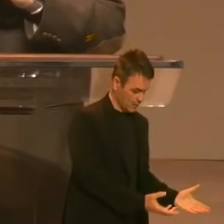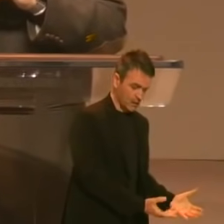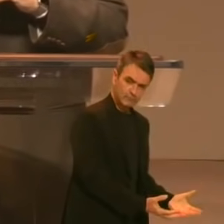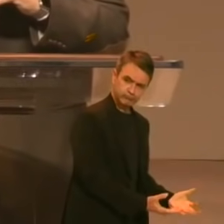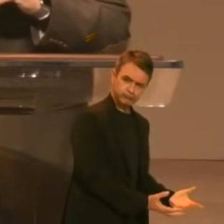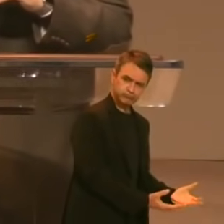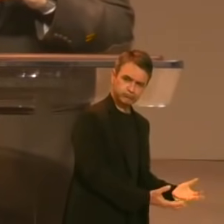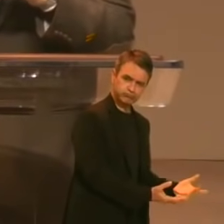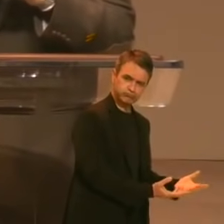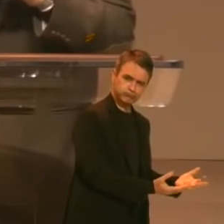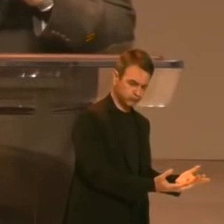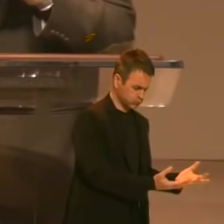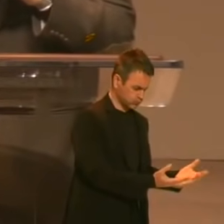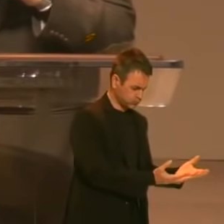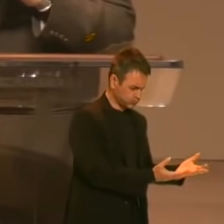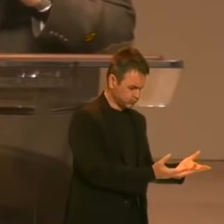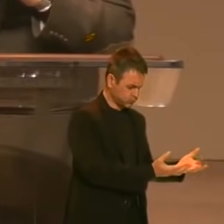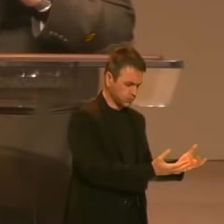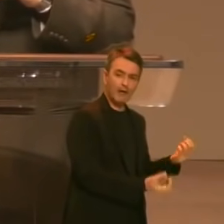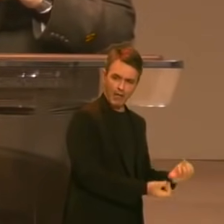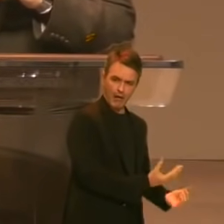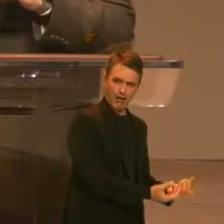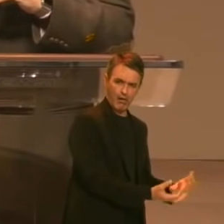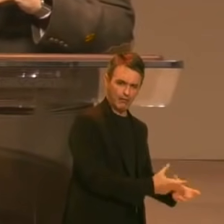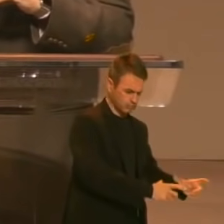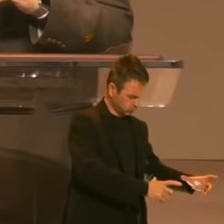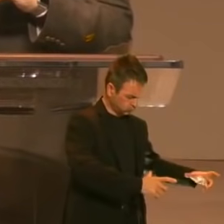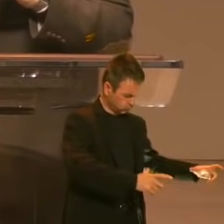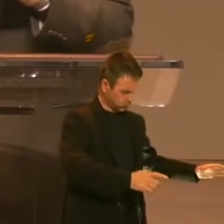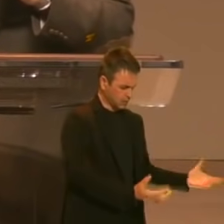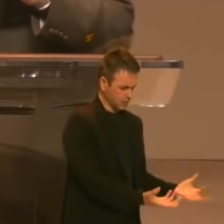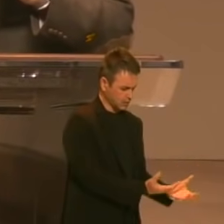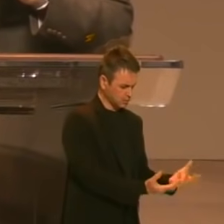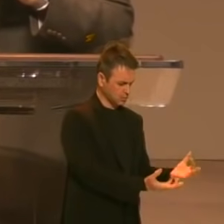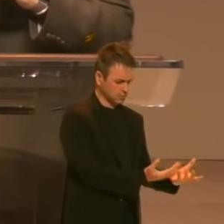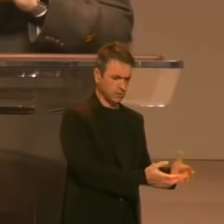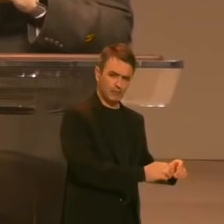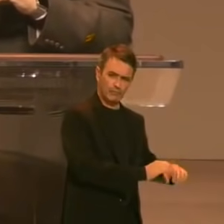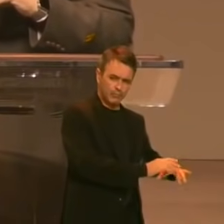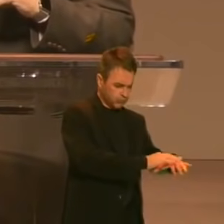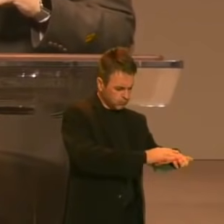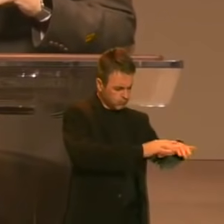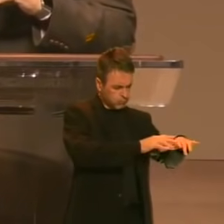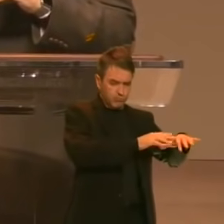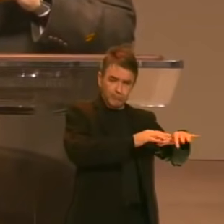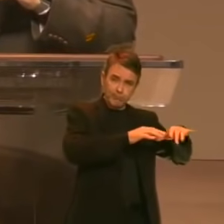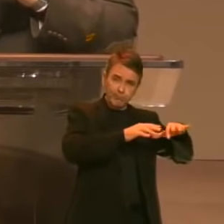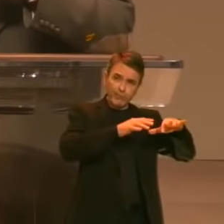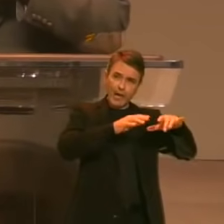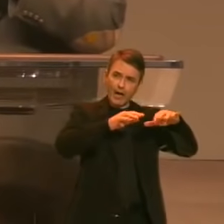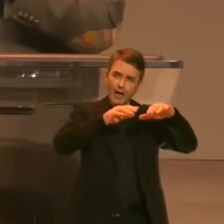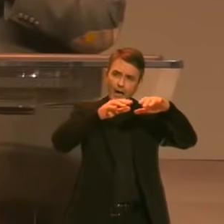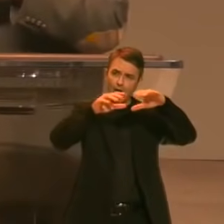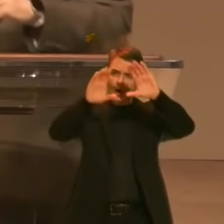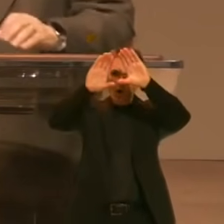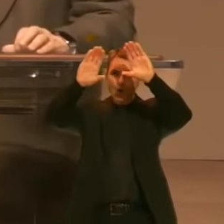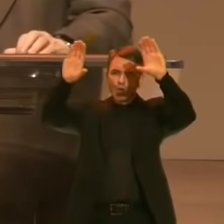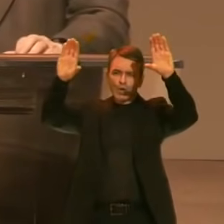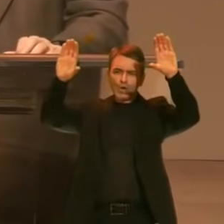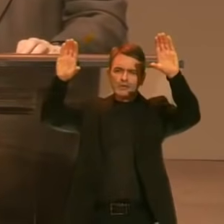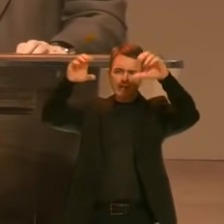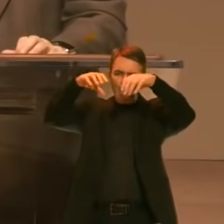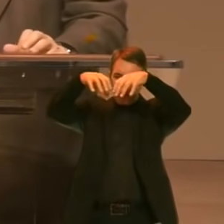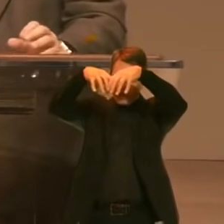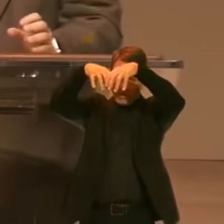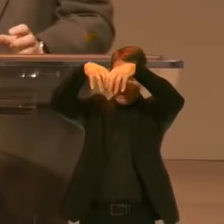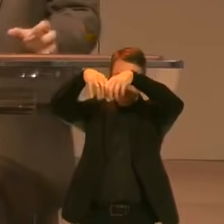fumaça, como de uma gigantesca fornalha, e o sol e o céu escurecem com a fumaça que saía